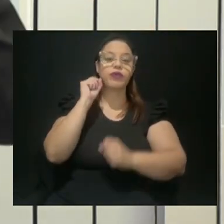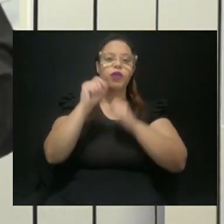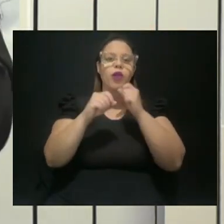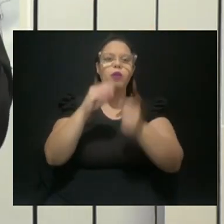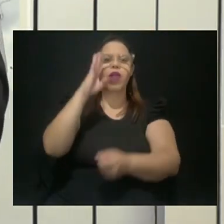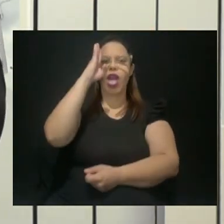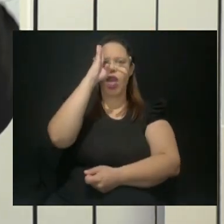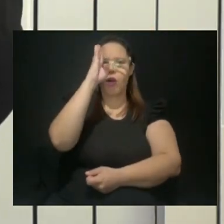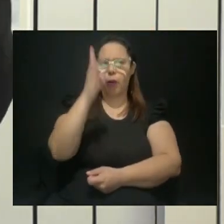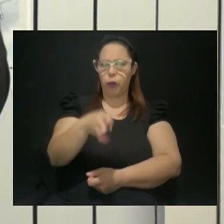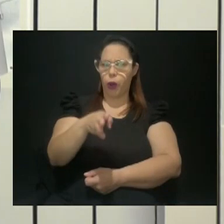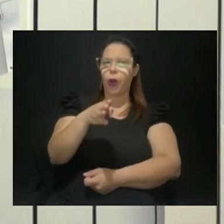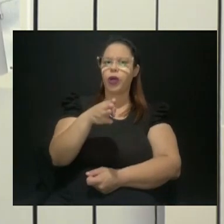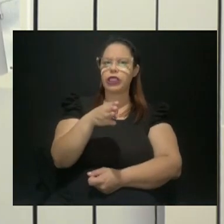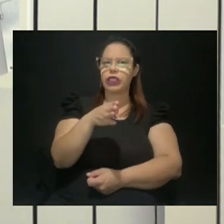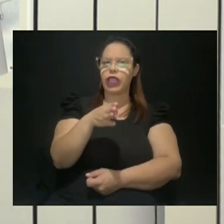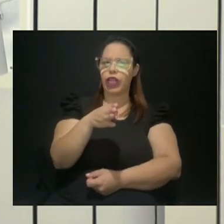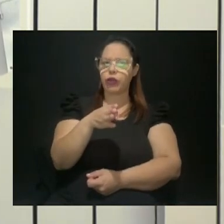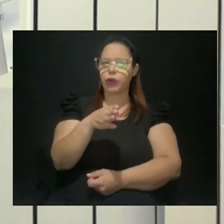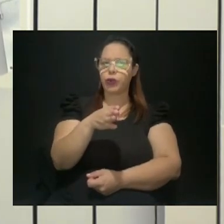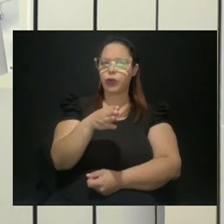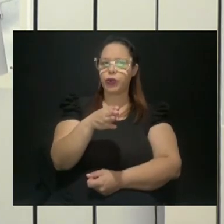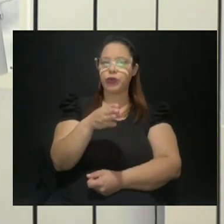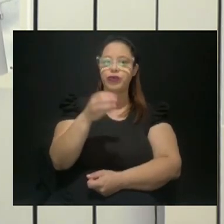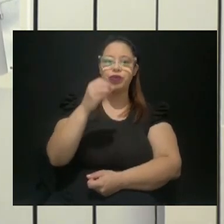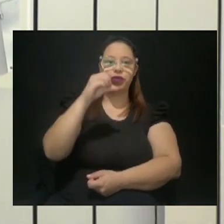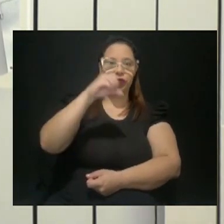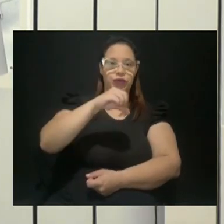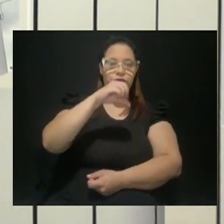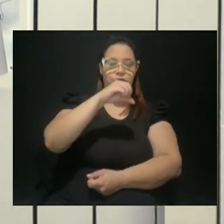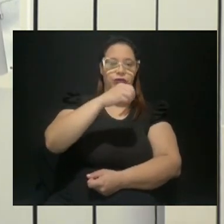região, pode ir direto no